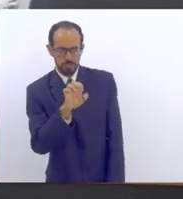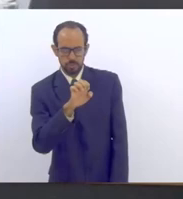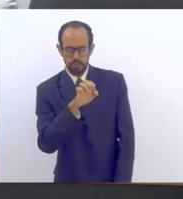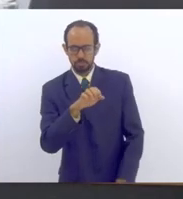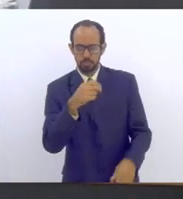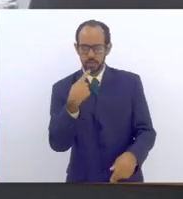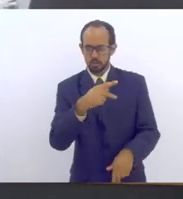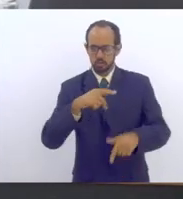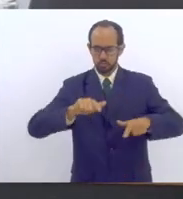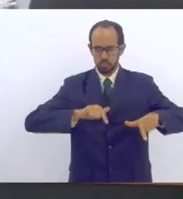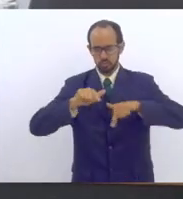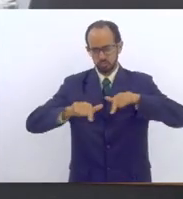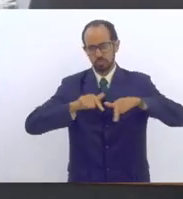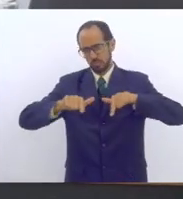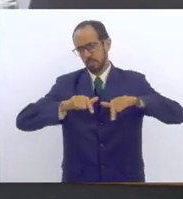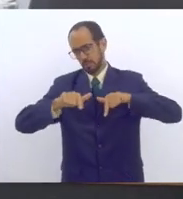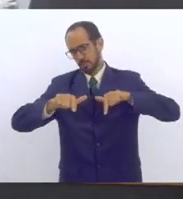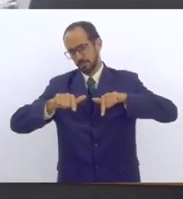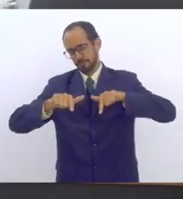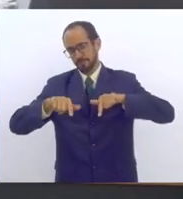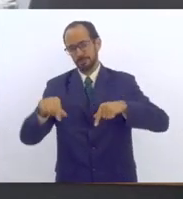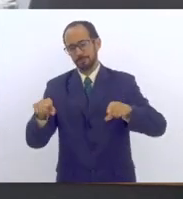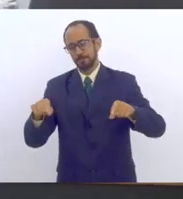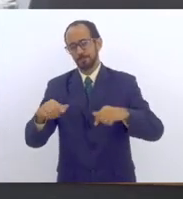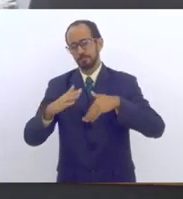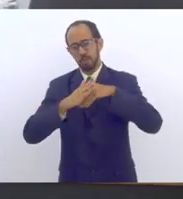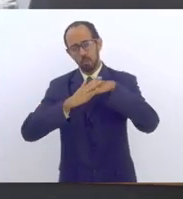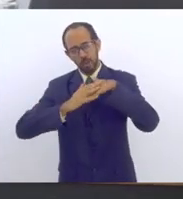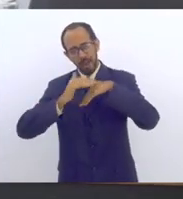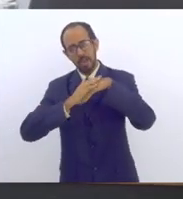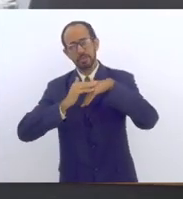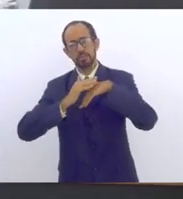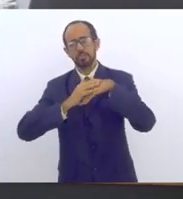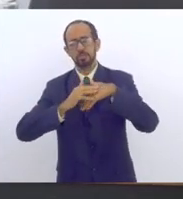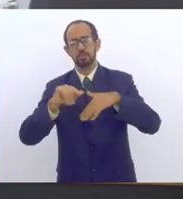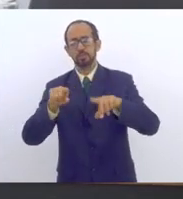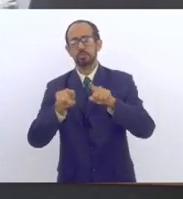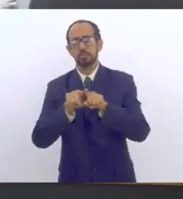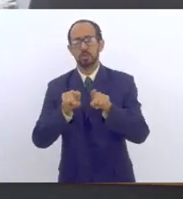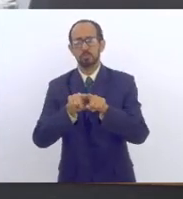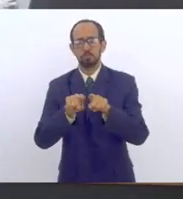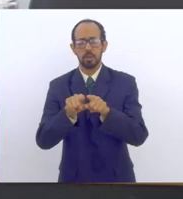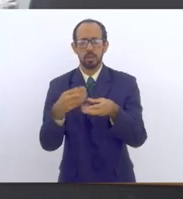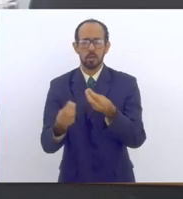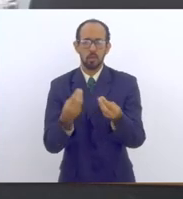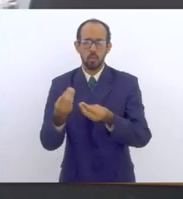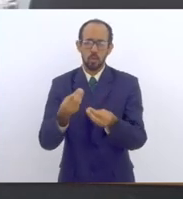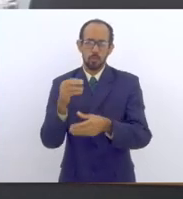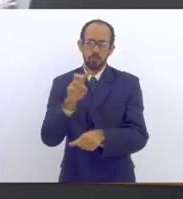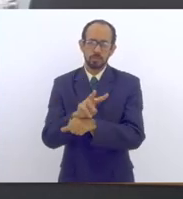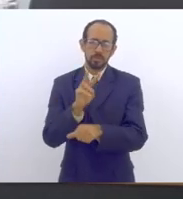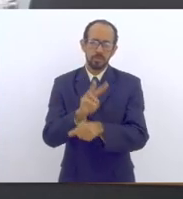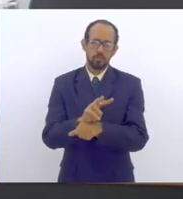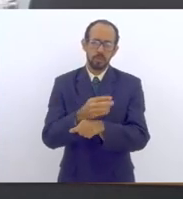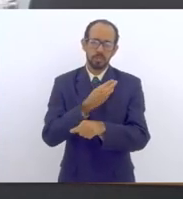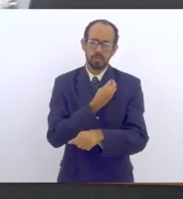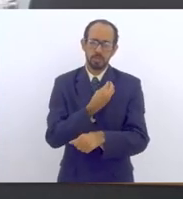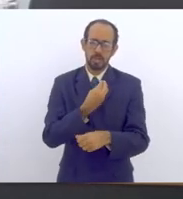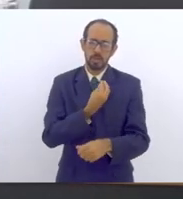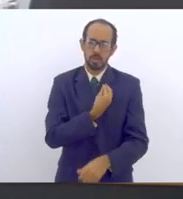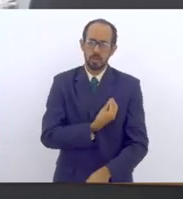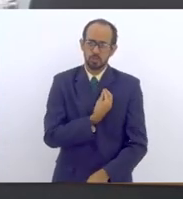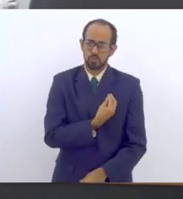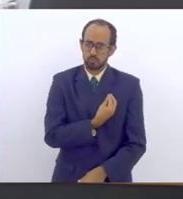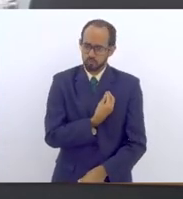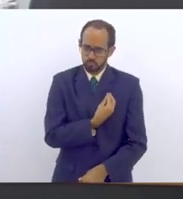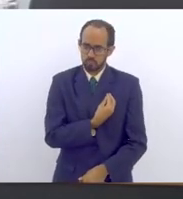educação e pelo carinho que você tem e como defende Segurança Pública isso que é importante chega a ser